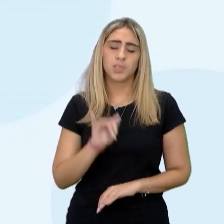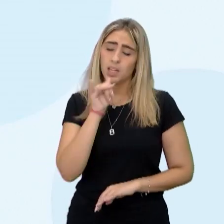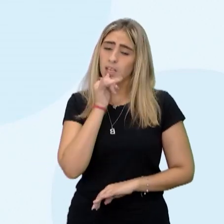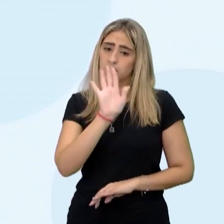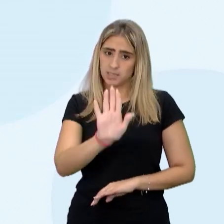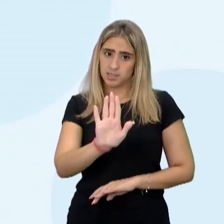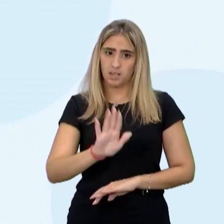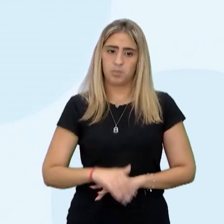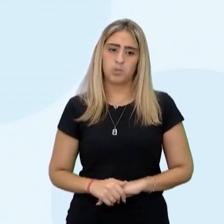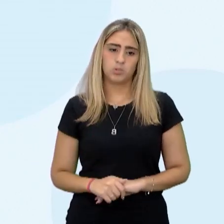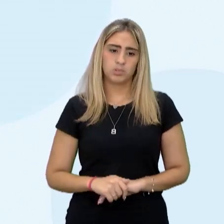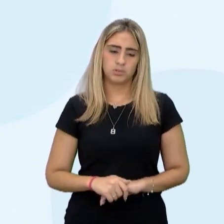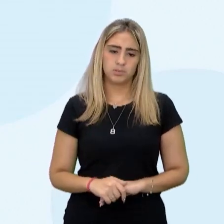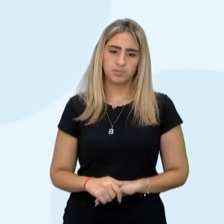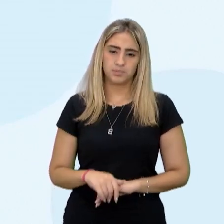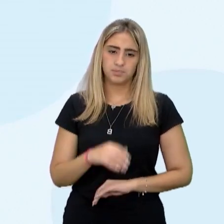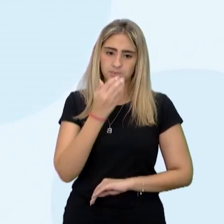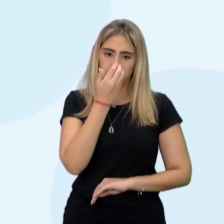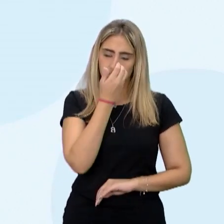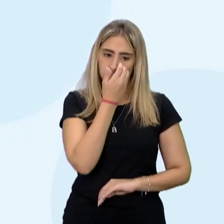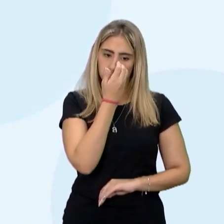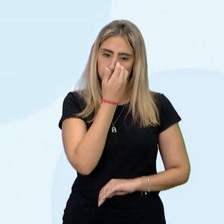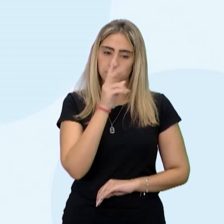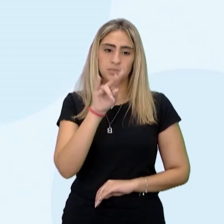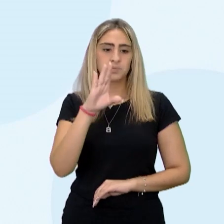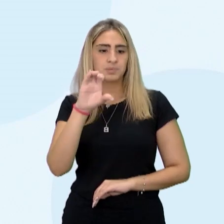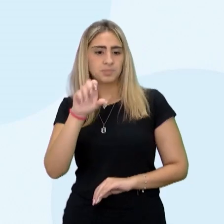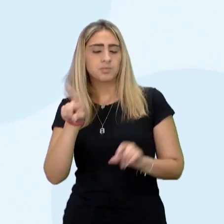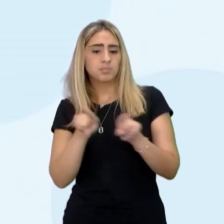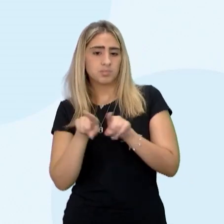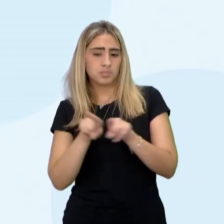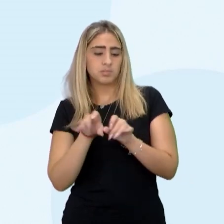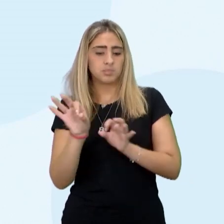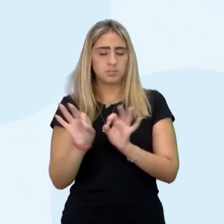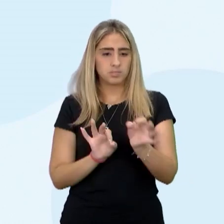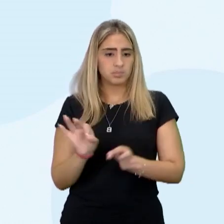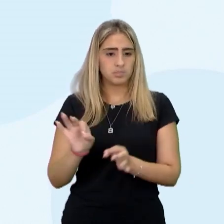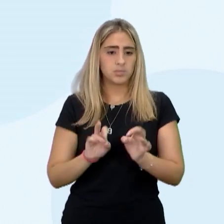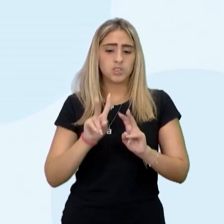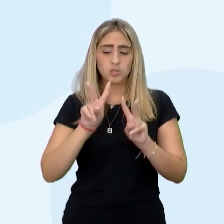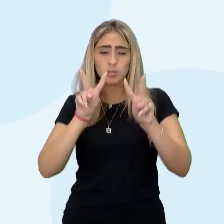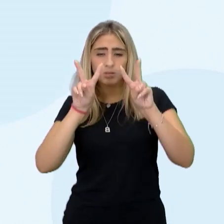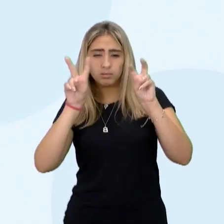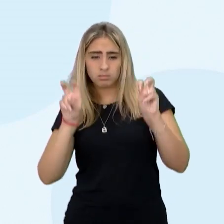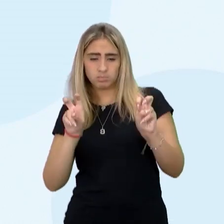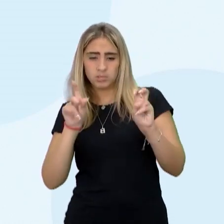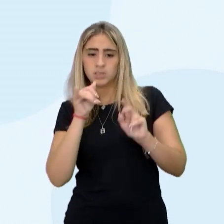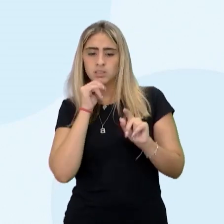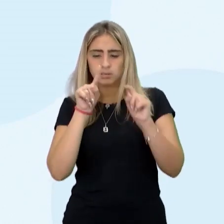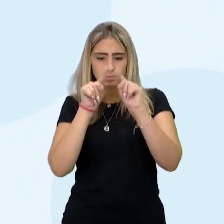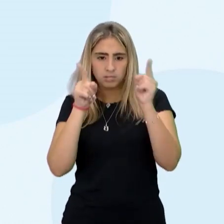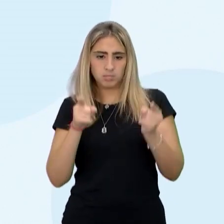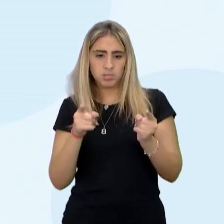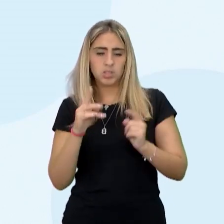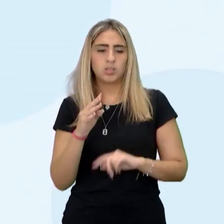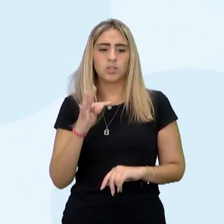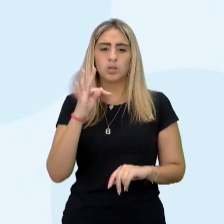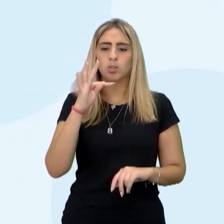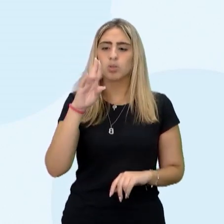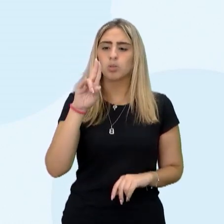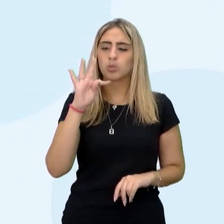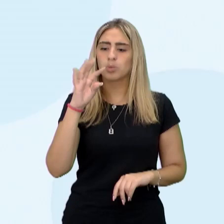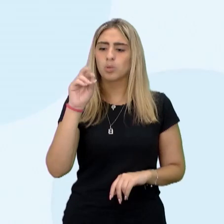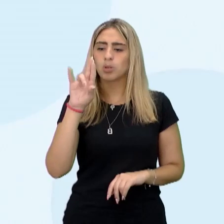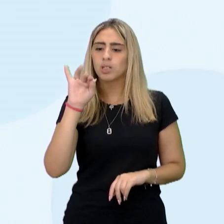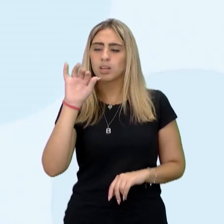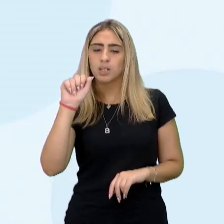gente? O vice, ele também alinha, pessoal, só um parênteses agora aqui, é na tutoria. Só que aí é um